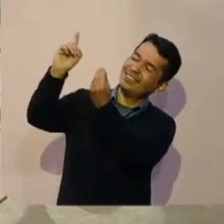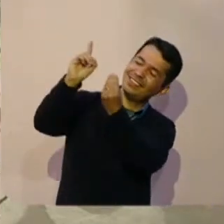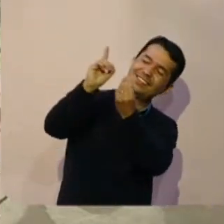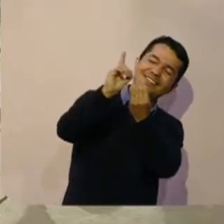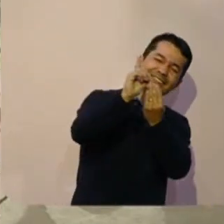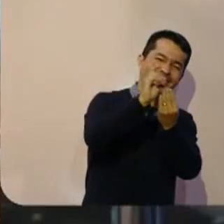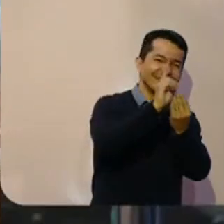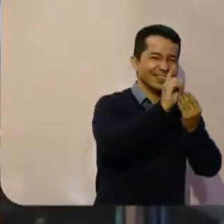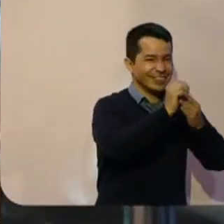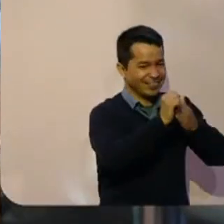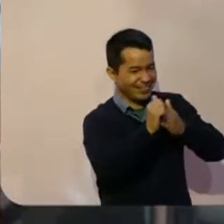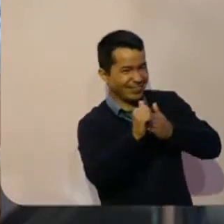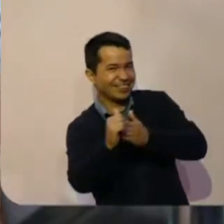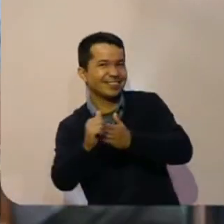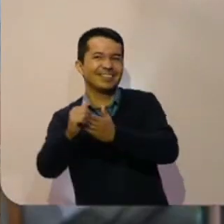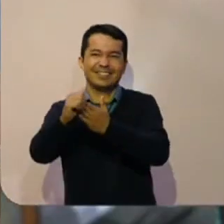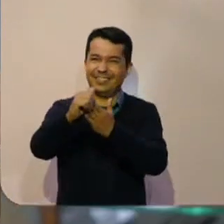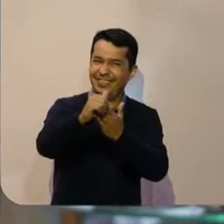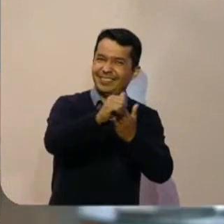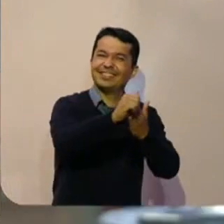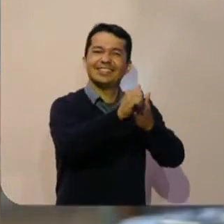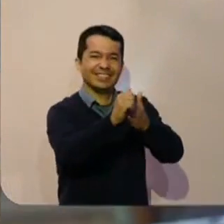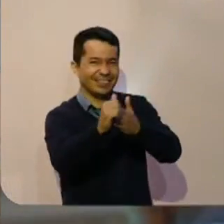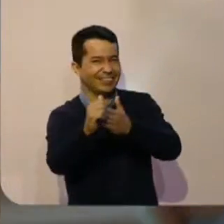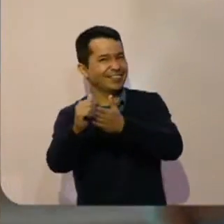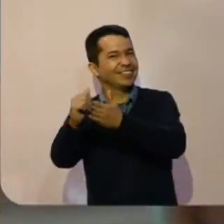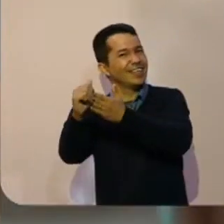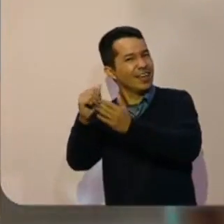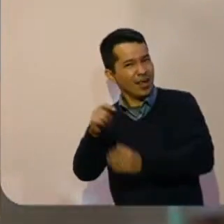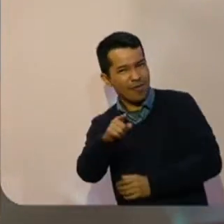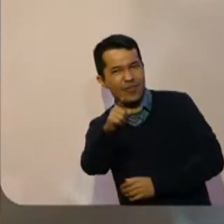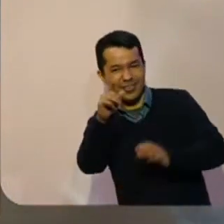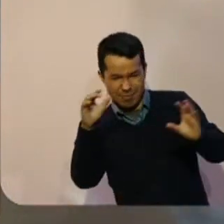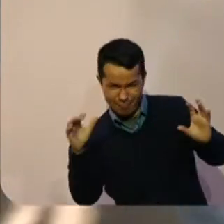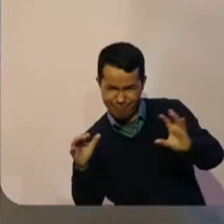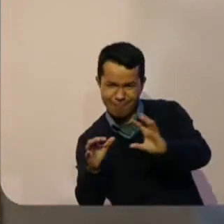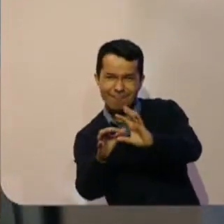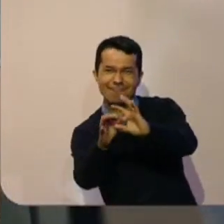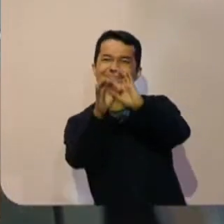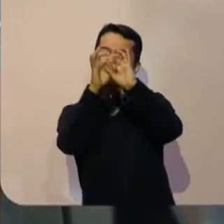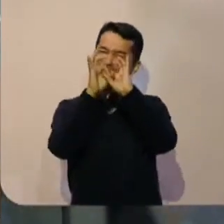e vai. Segura, segura,